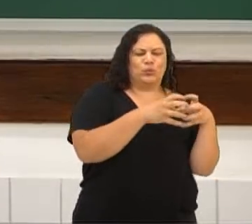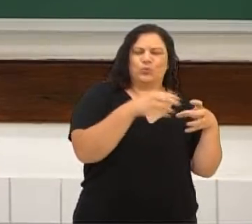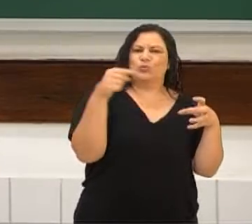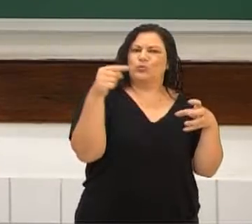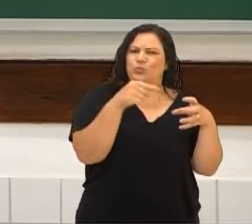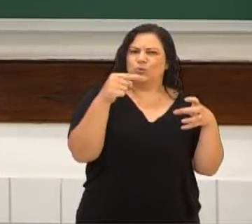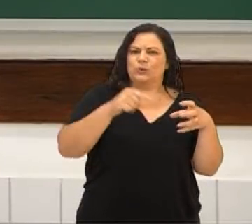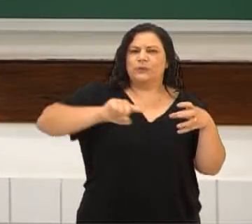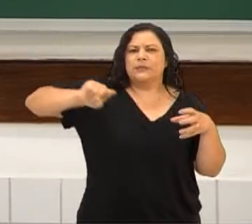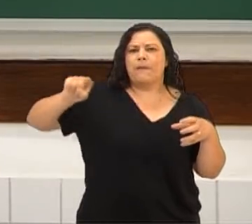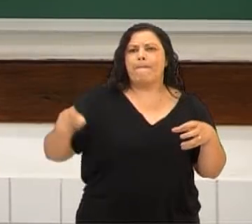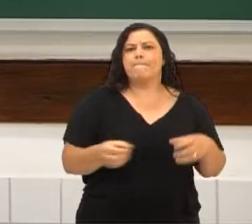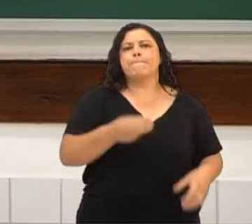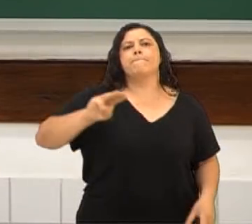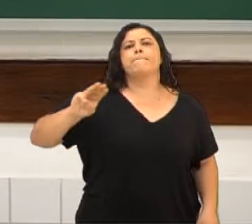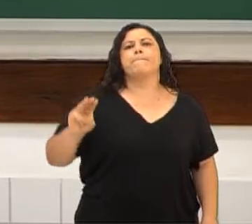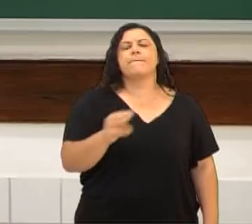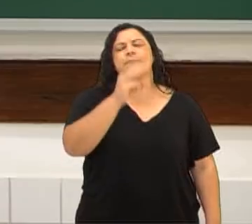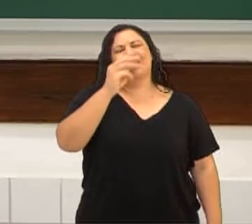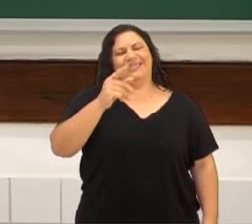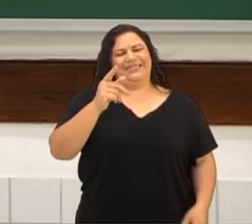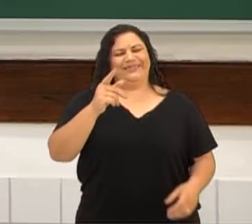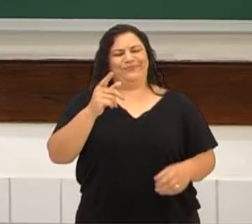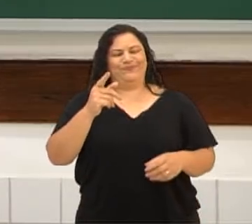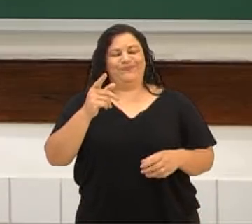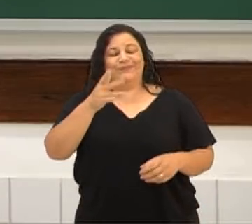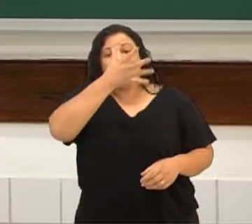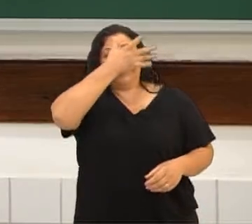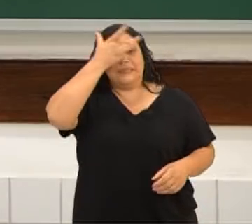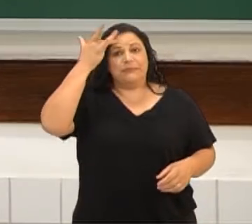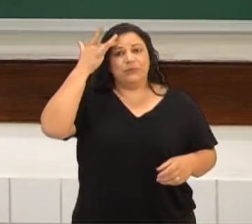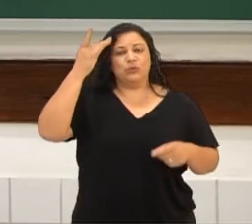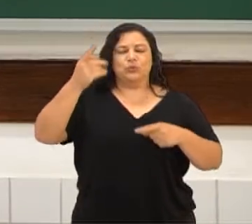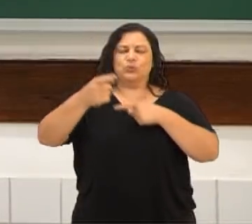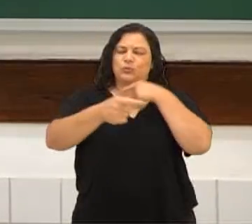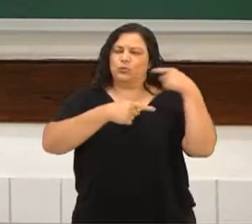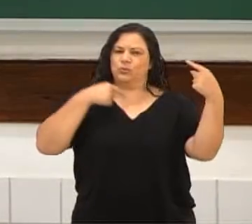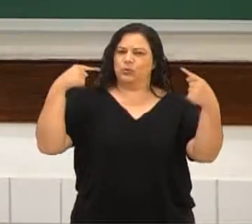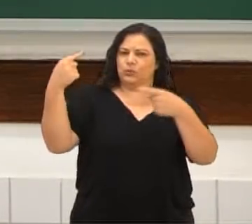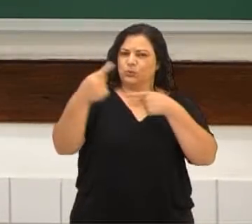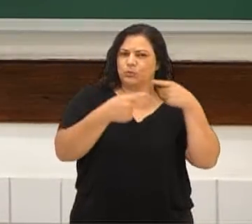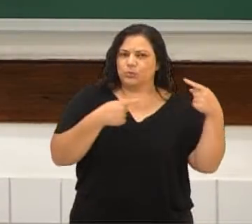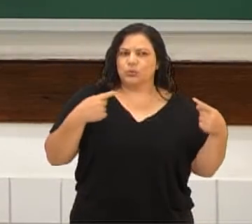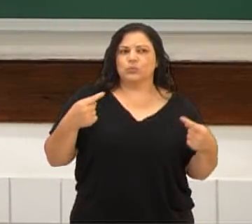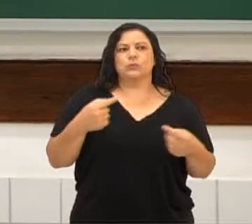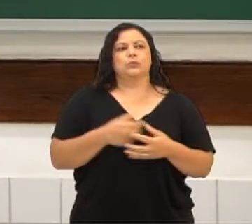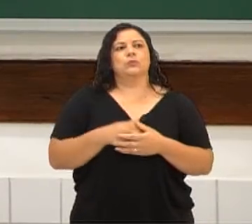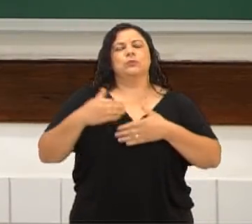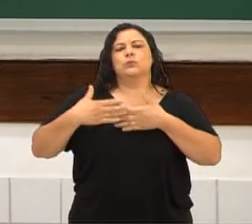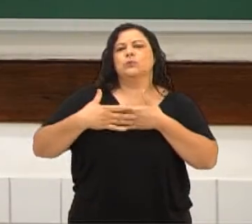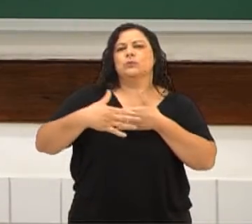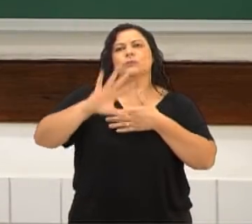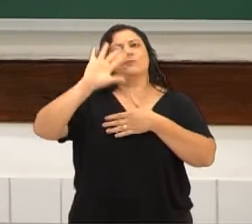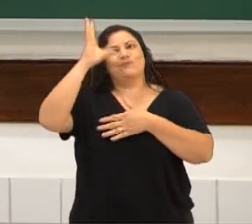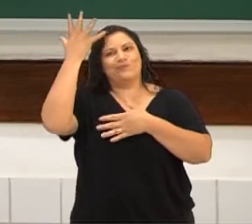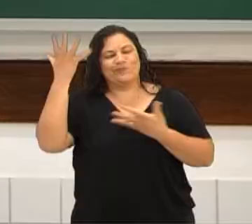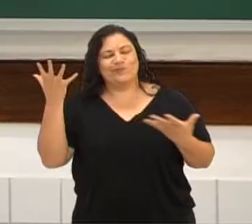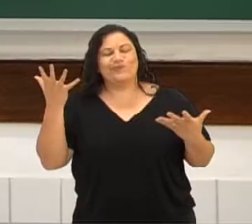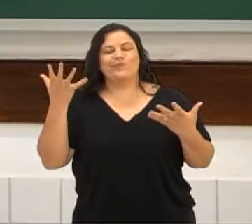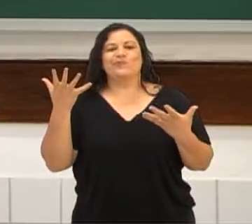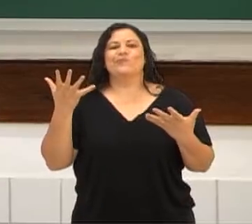1 milhão de representantes da sua etnia. Passado esse fato lamentável aí,